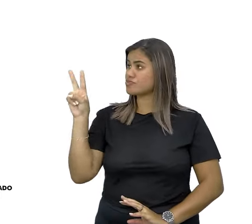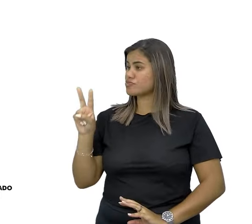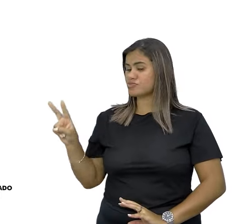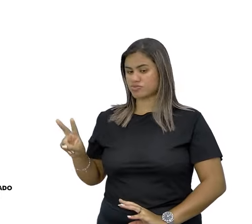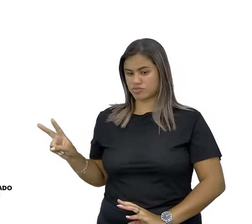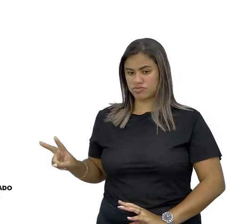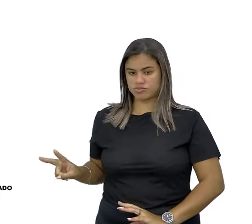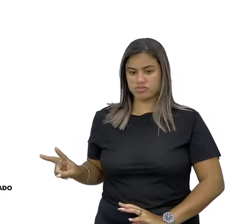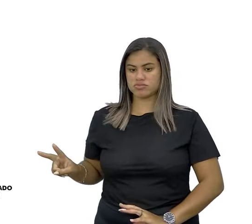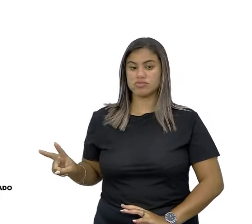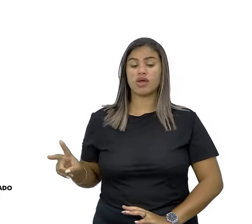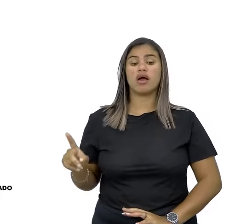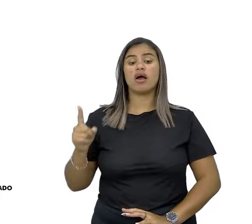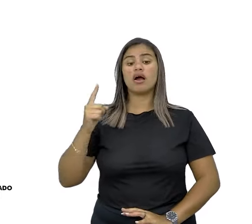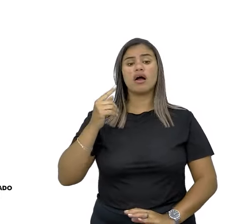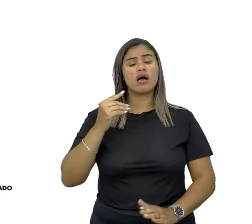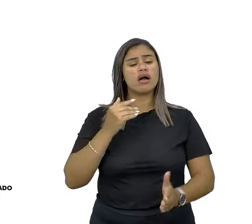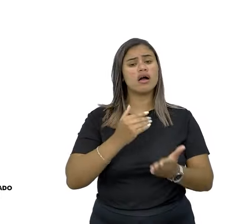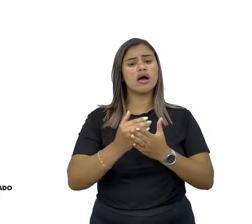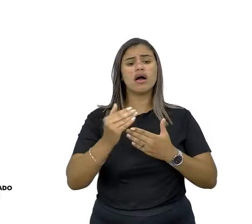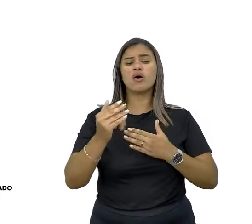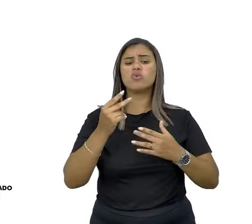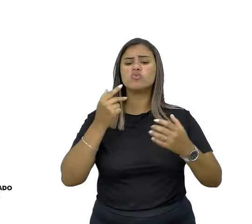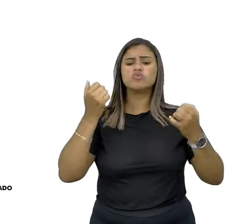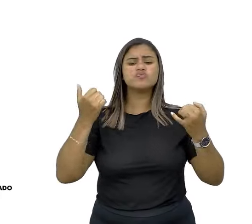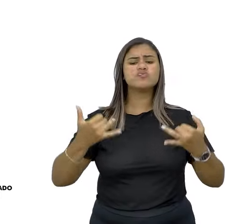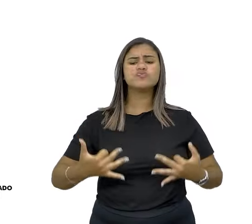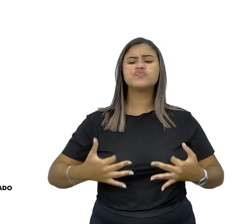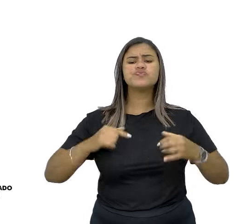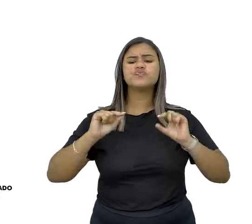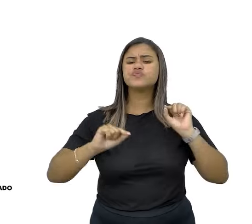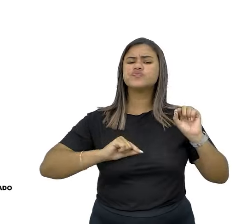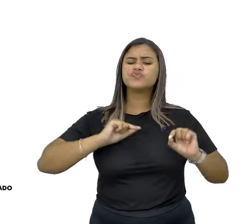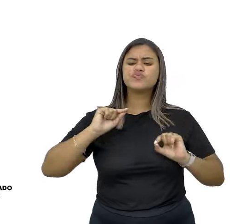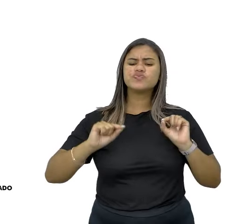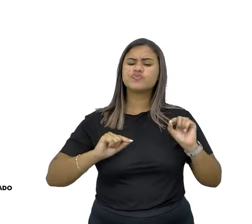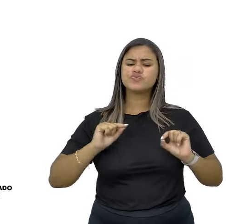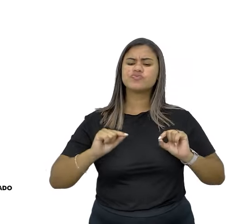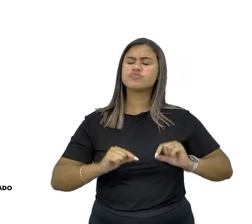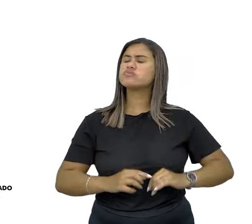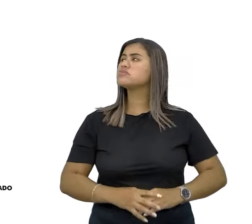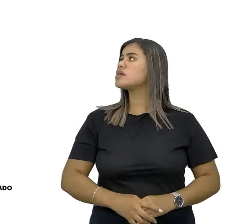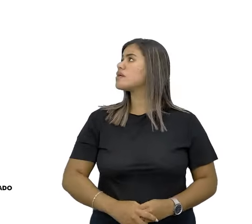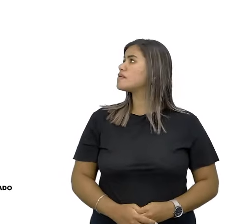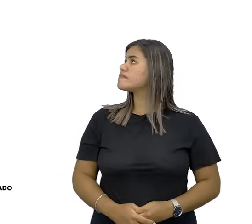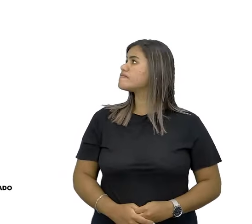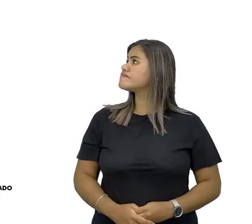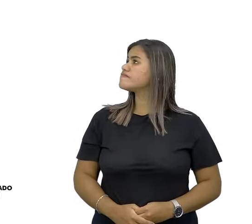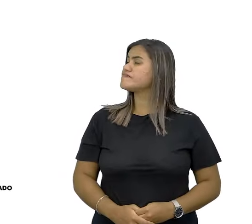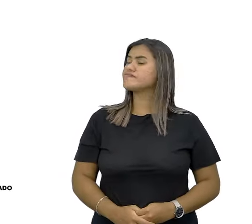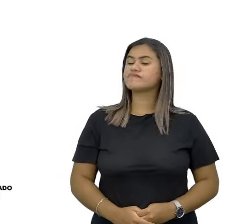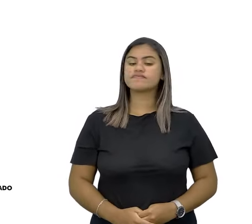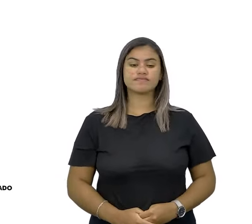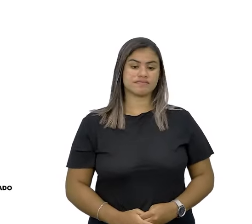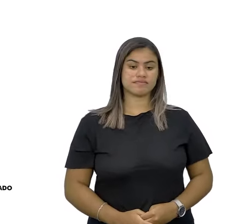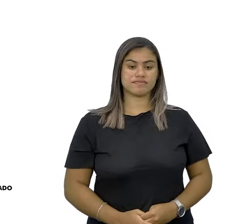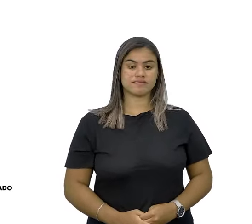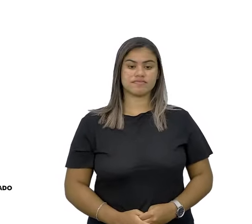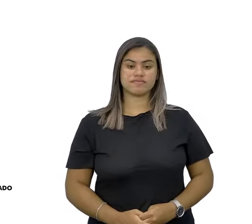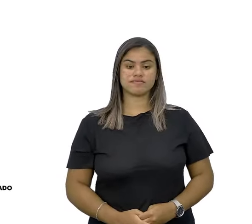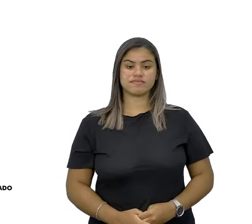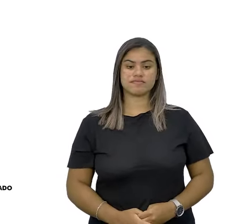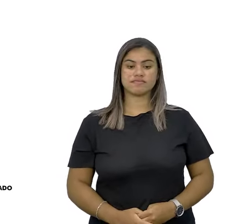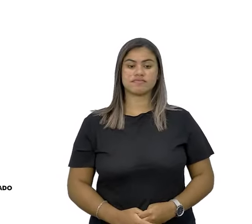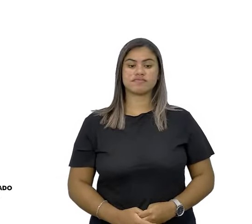que o iniciando pede? O que normalmente esse processo inicial das aulas pedem? Vamos ler essa. Para